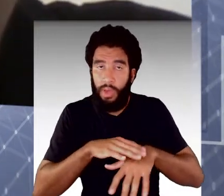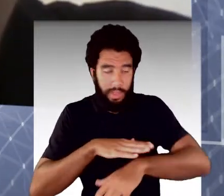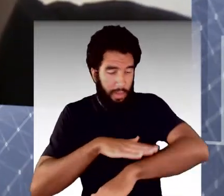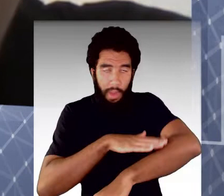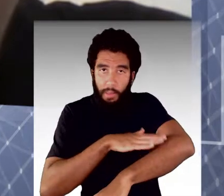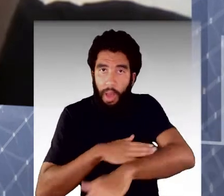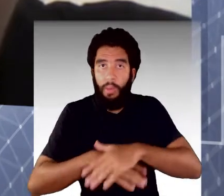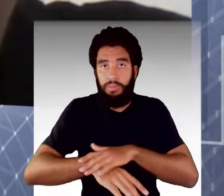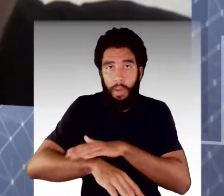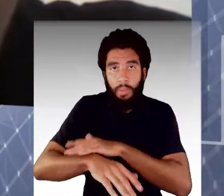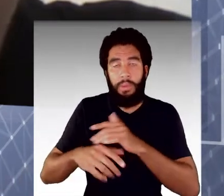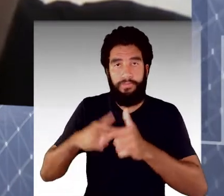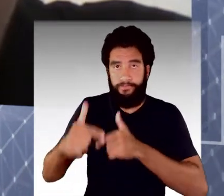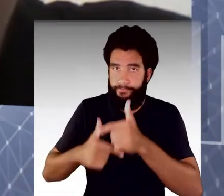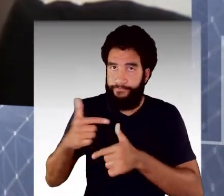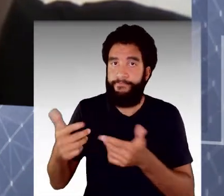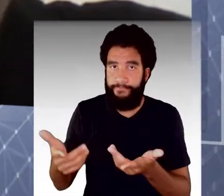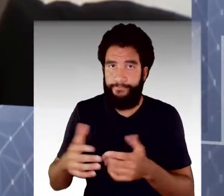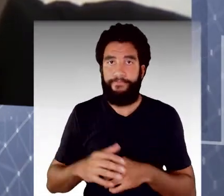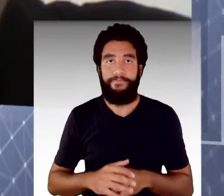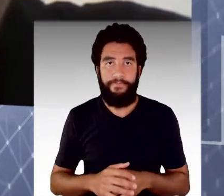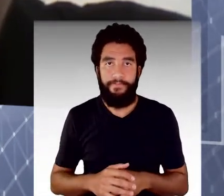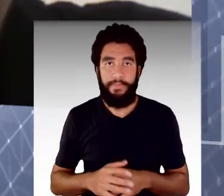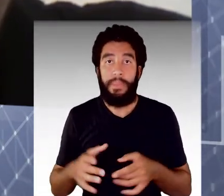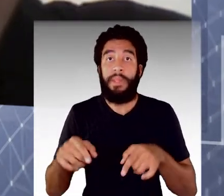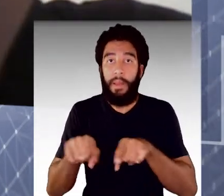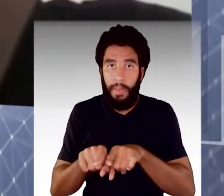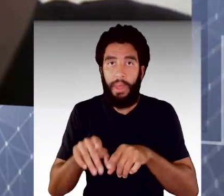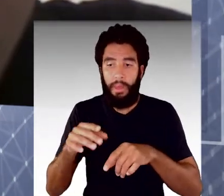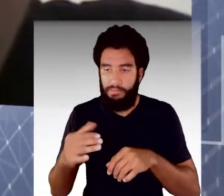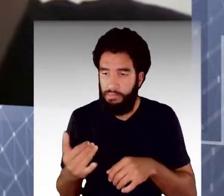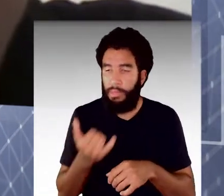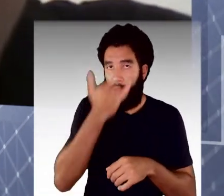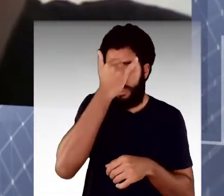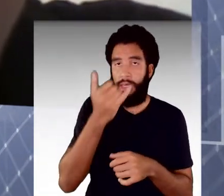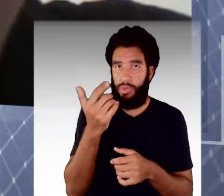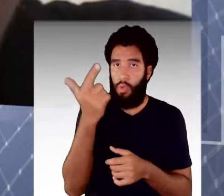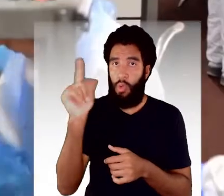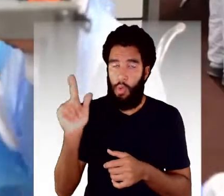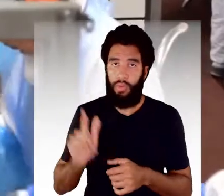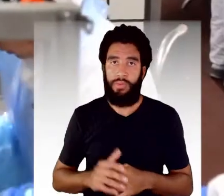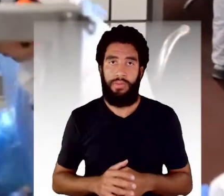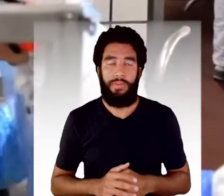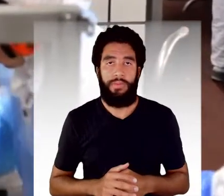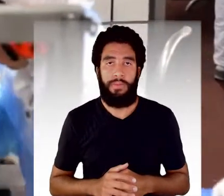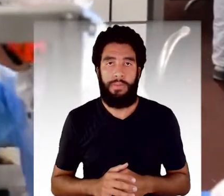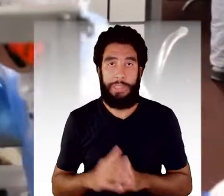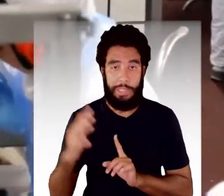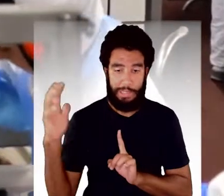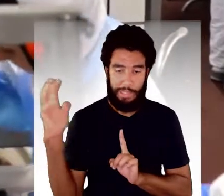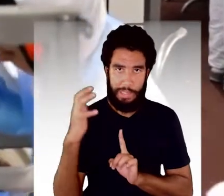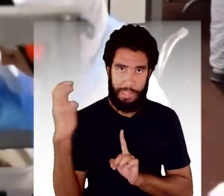doenças osteomusculares relacionadas ao trabalho, as Ler-Dort, sem contar os acidentes de trabalho típicos. A